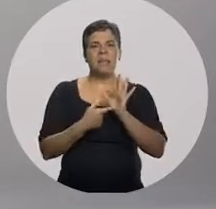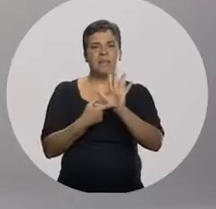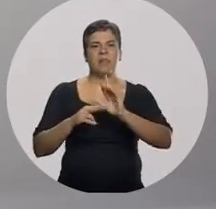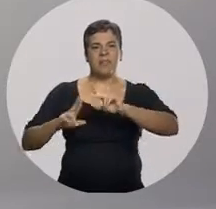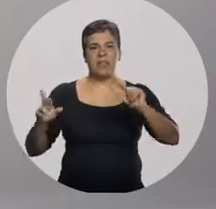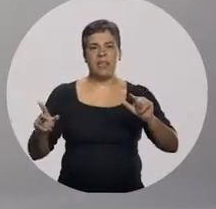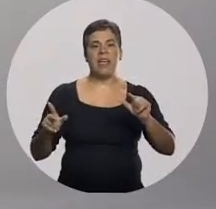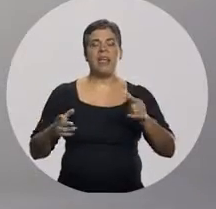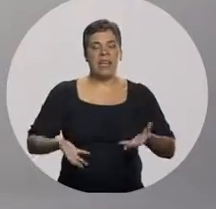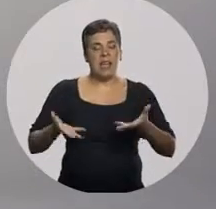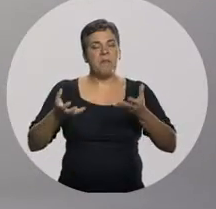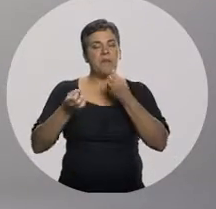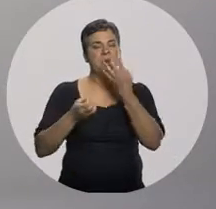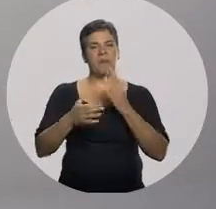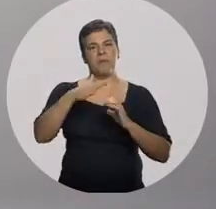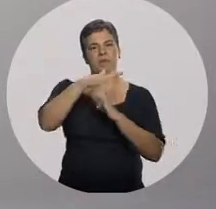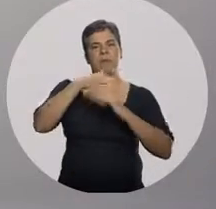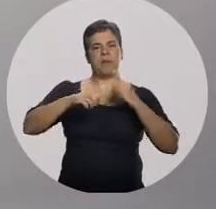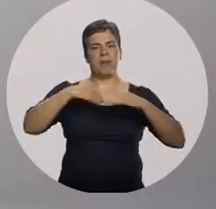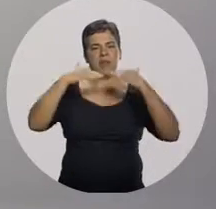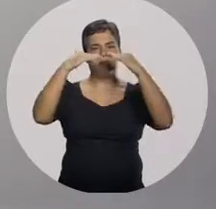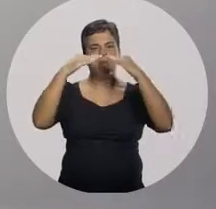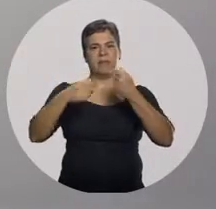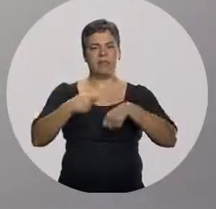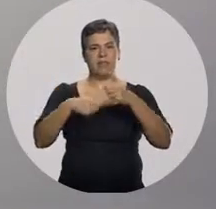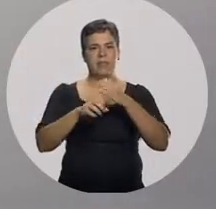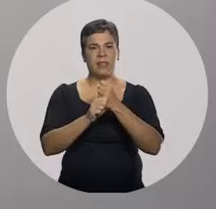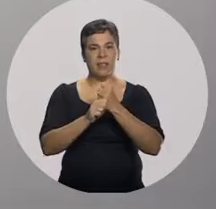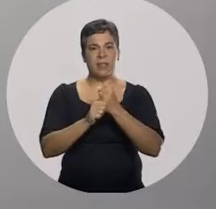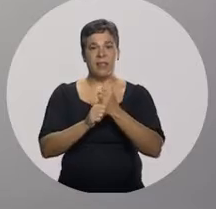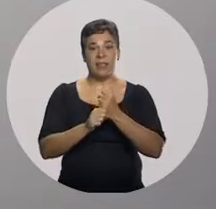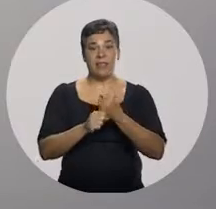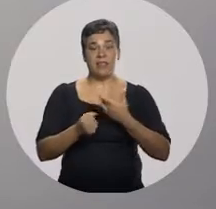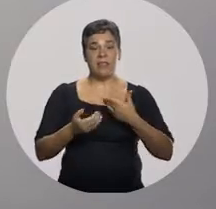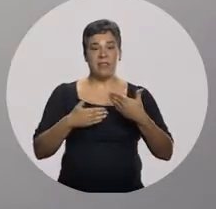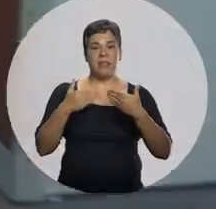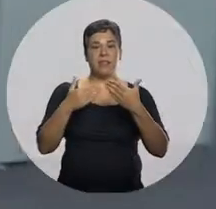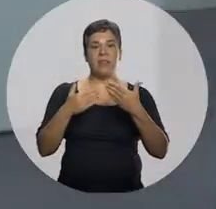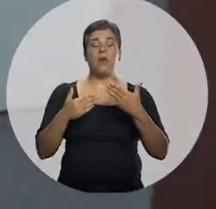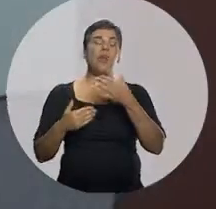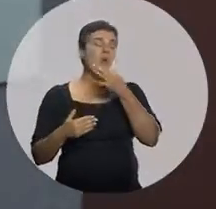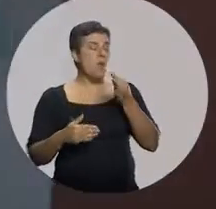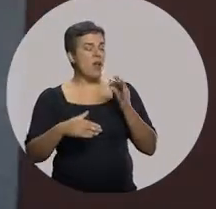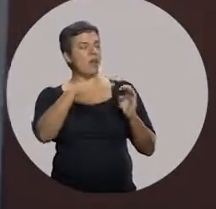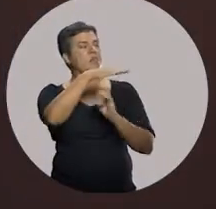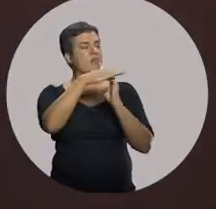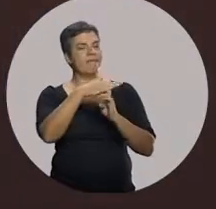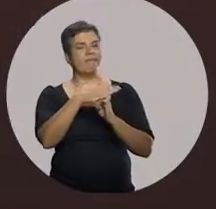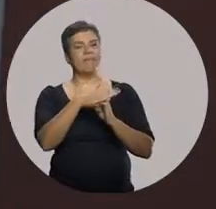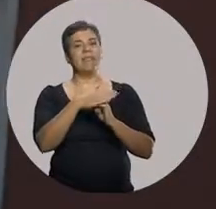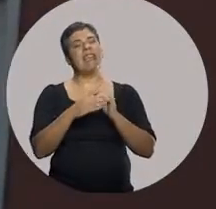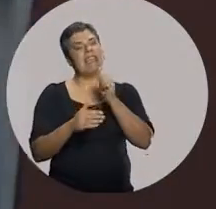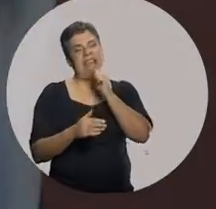que a diversidade é um benefício para os negócios e está totalmente conectada com o resultado de negócio das nossas empresas. Eu acho que as empresas